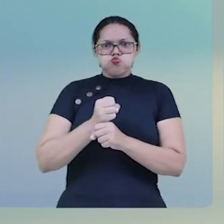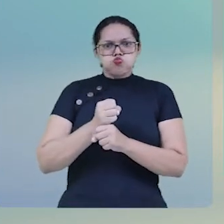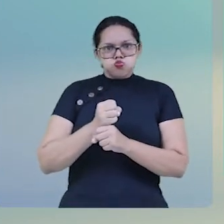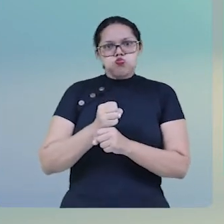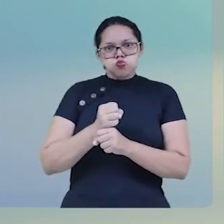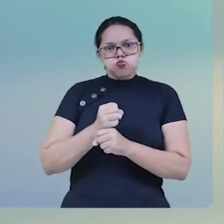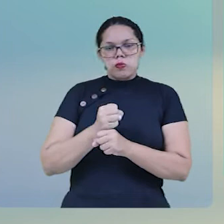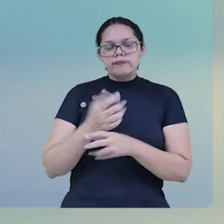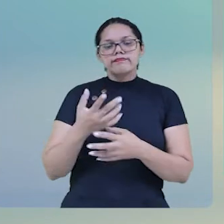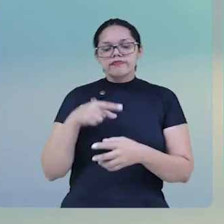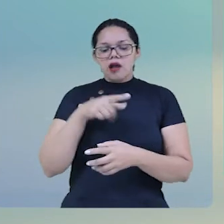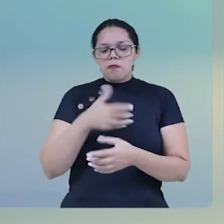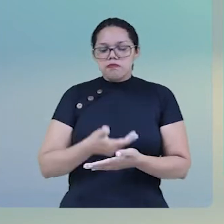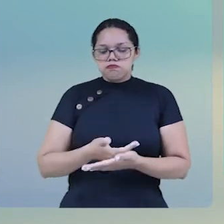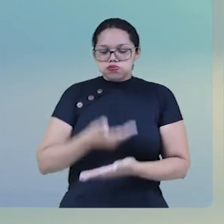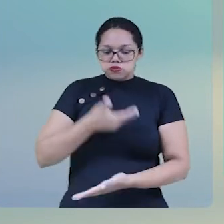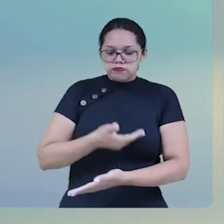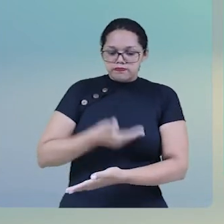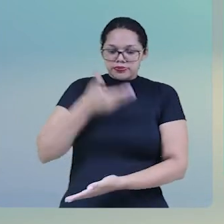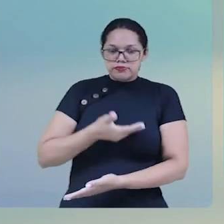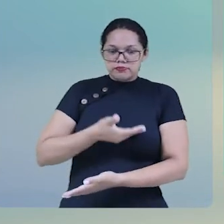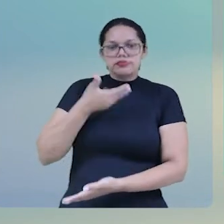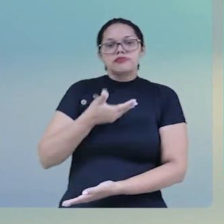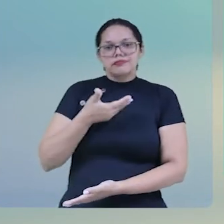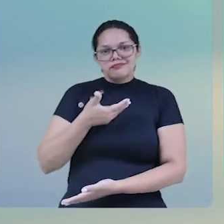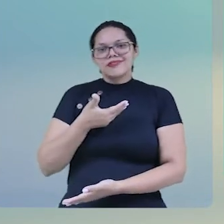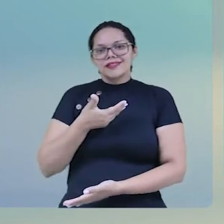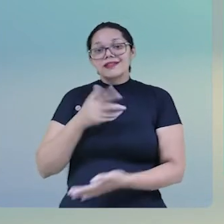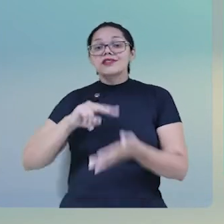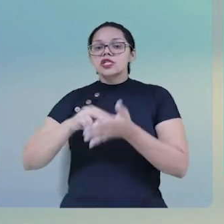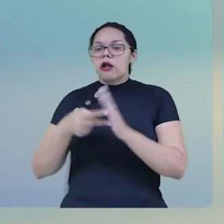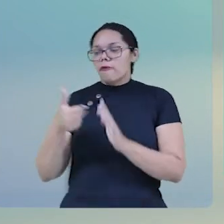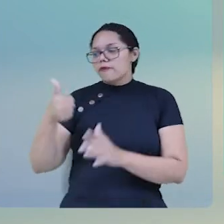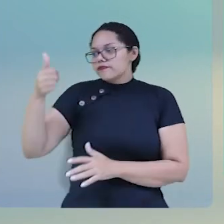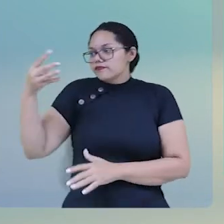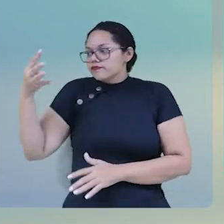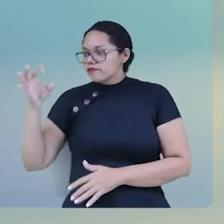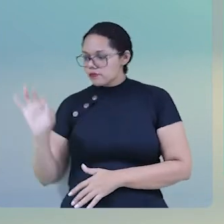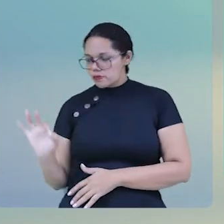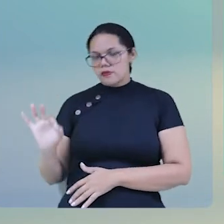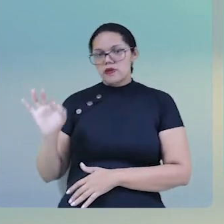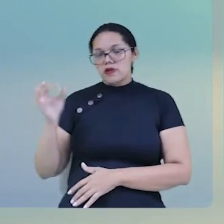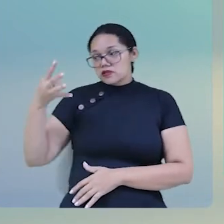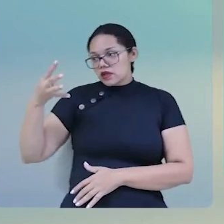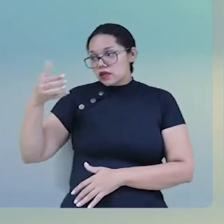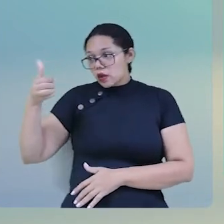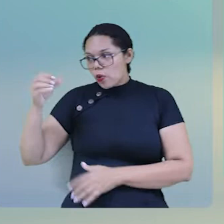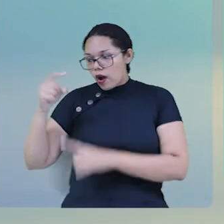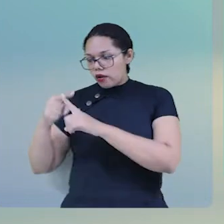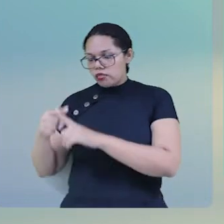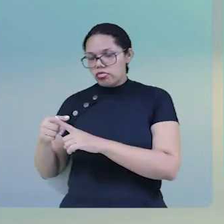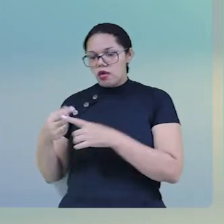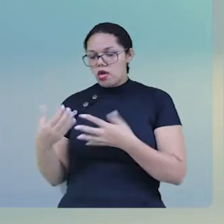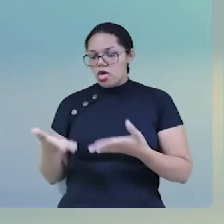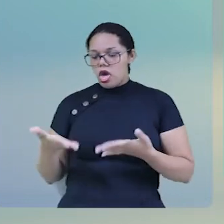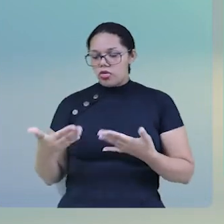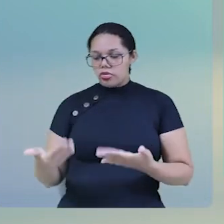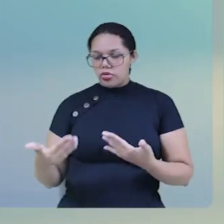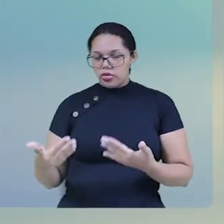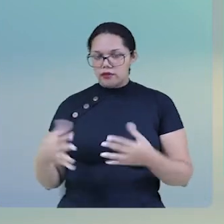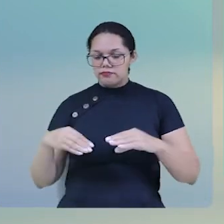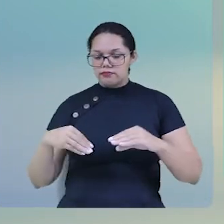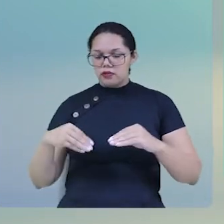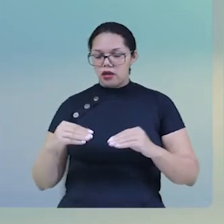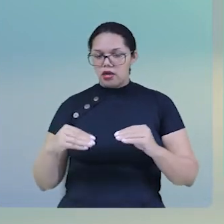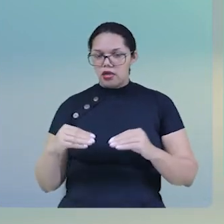dos vasos. A pressão ali está a 140. E o relaxamento